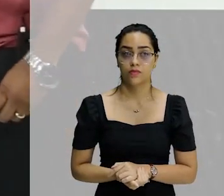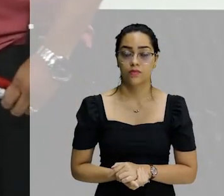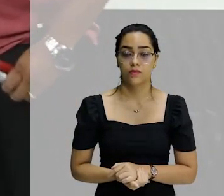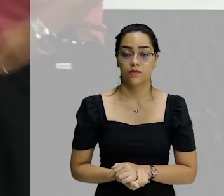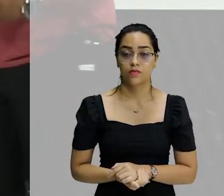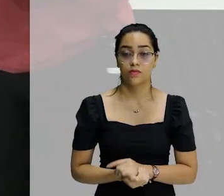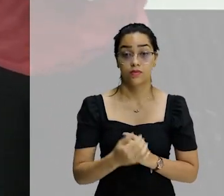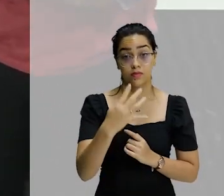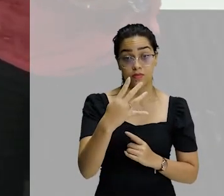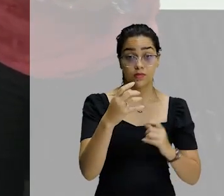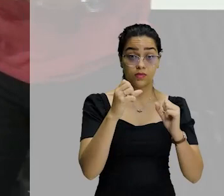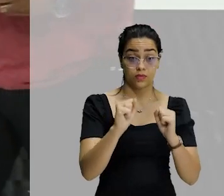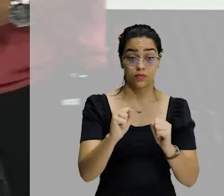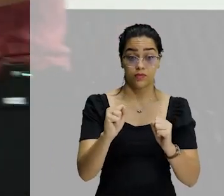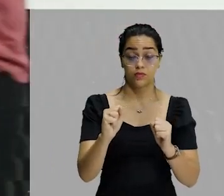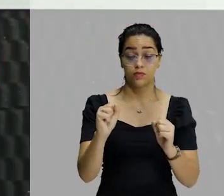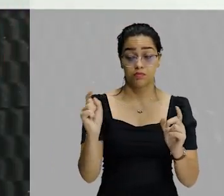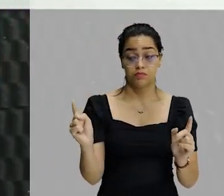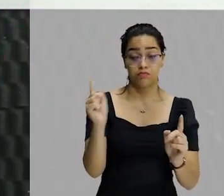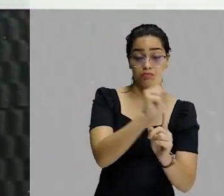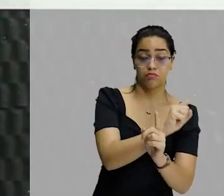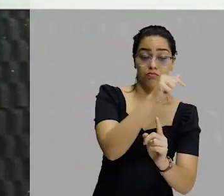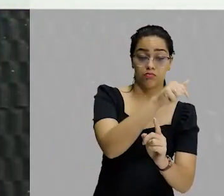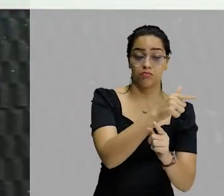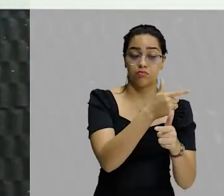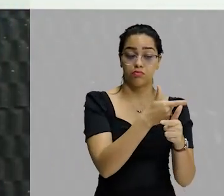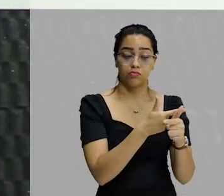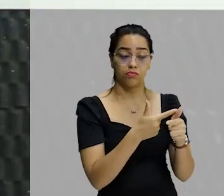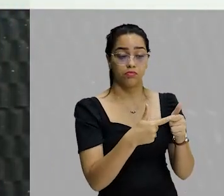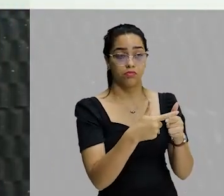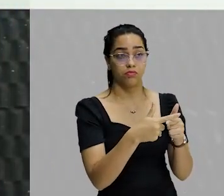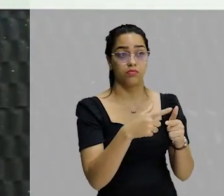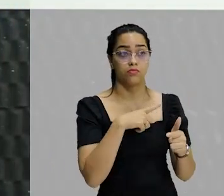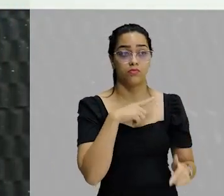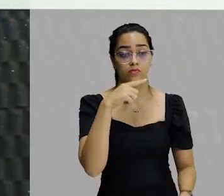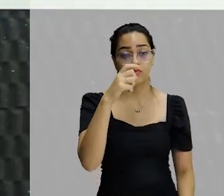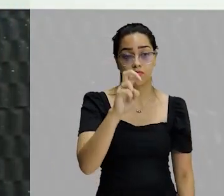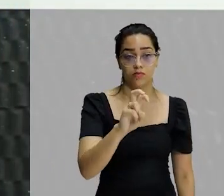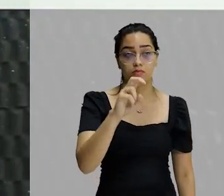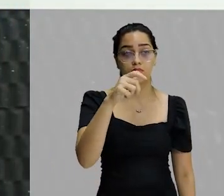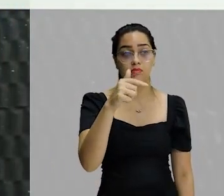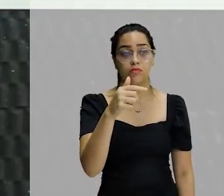Esse 4 pode passar dividindo, né? Você vai ter 576